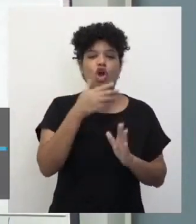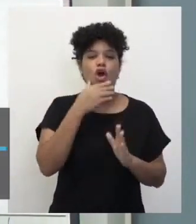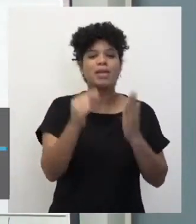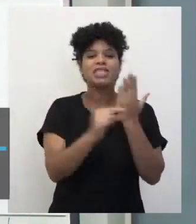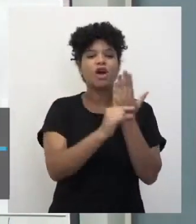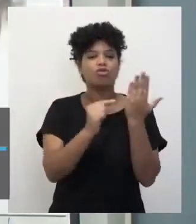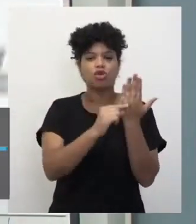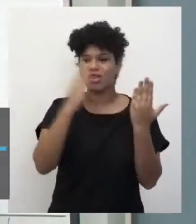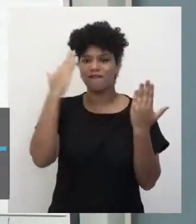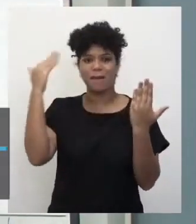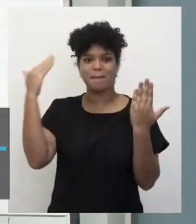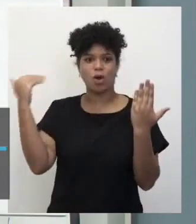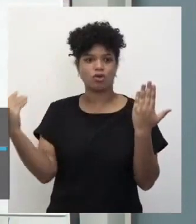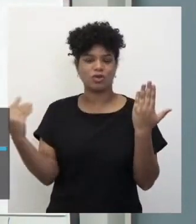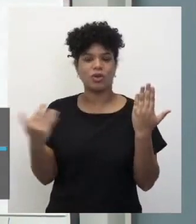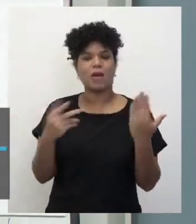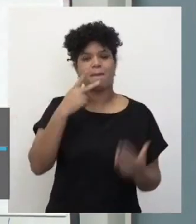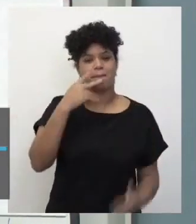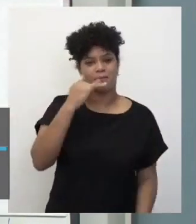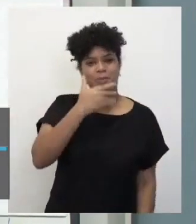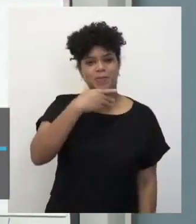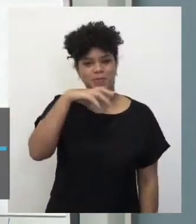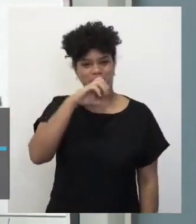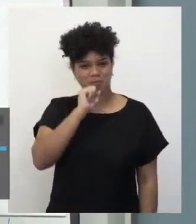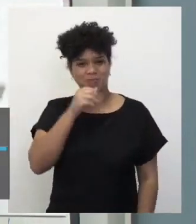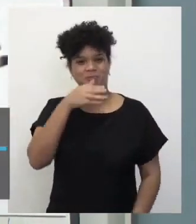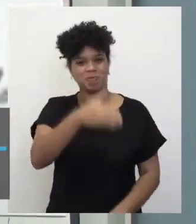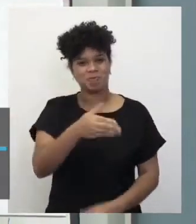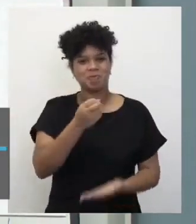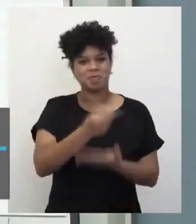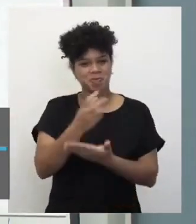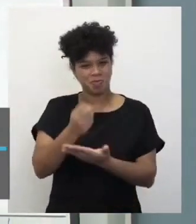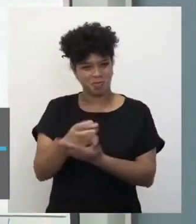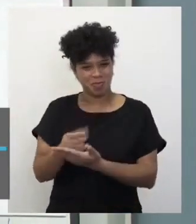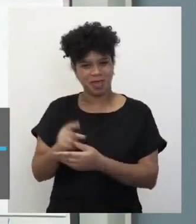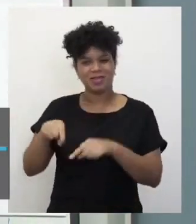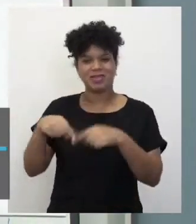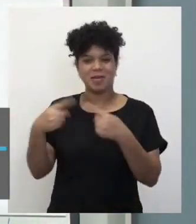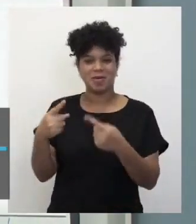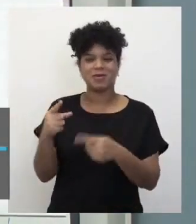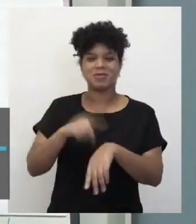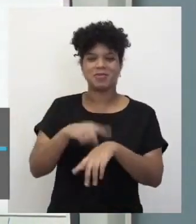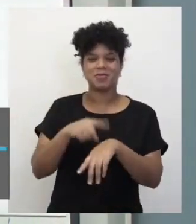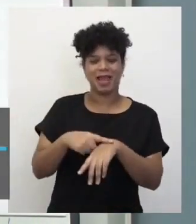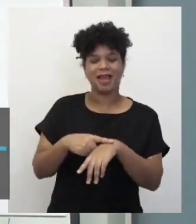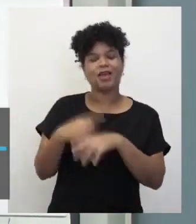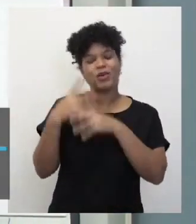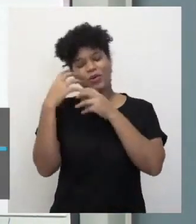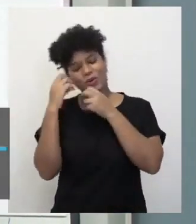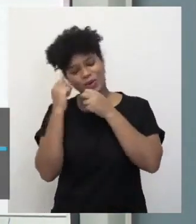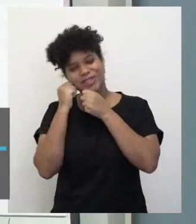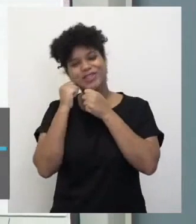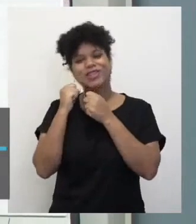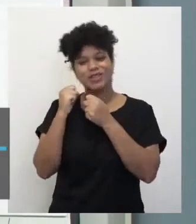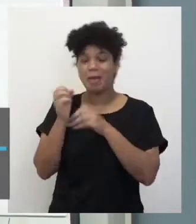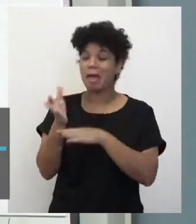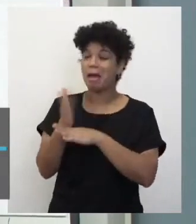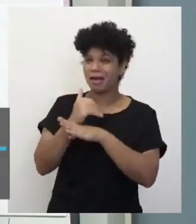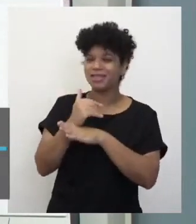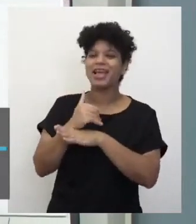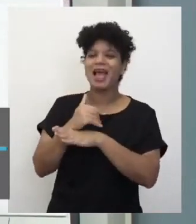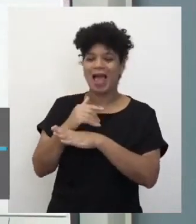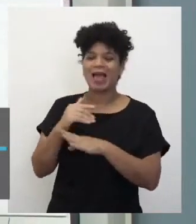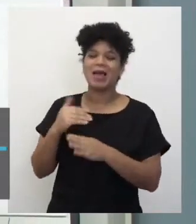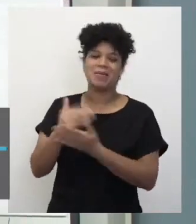esse imaginário infantil, os pais da gente tinham essa mania de comprar, adquirir esses livros, né, para fazer a leitura conosco, ou